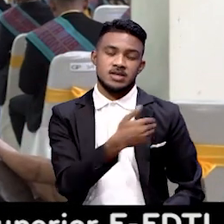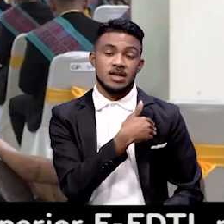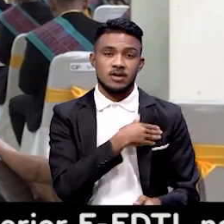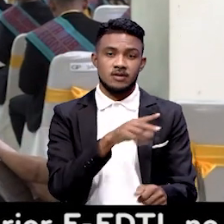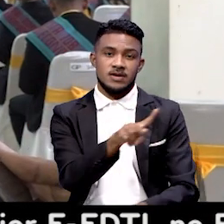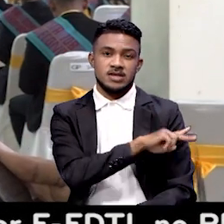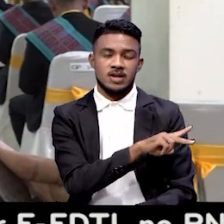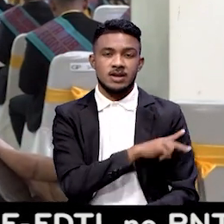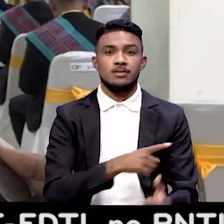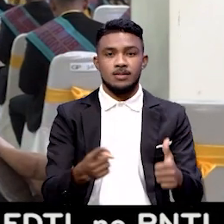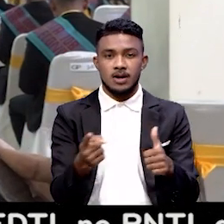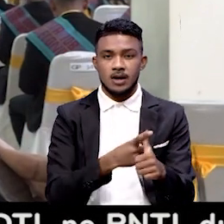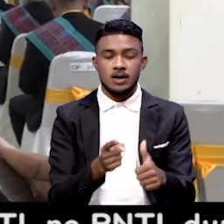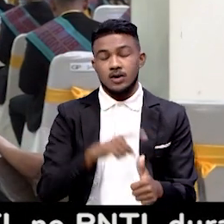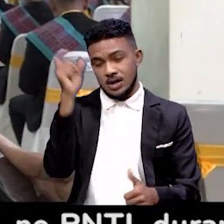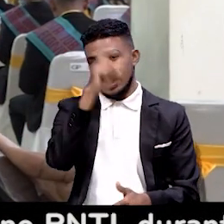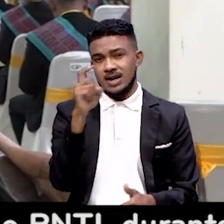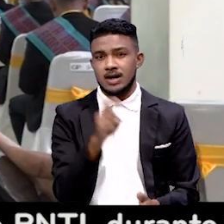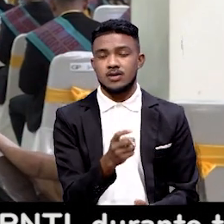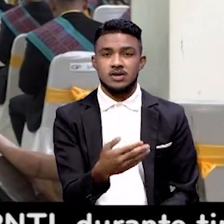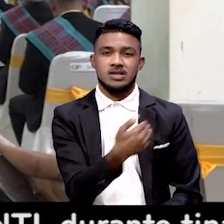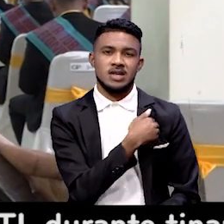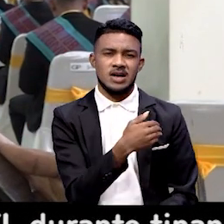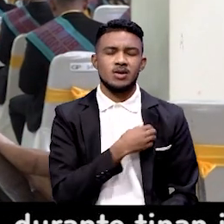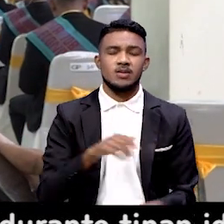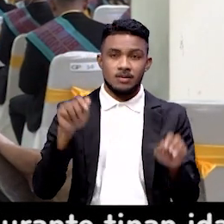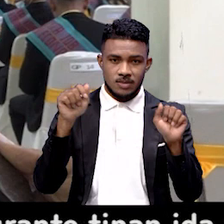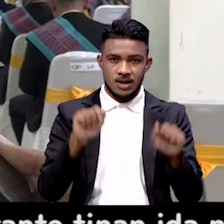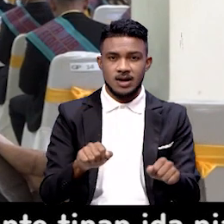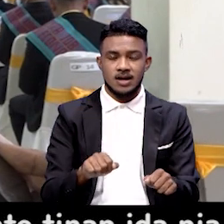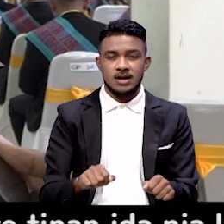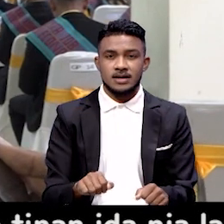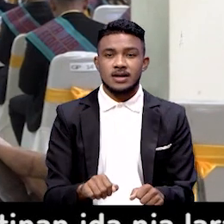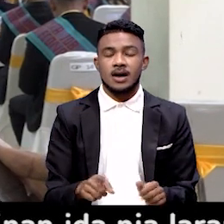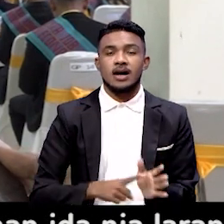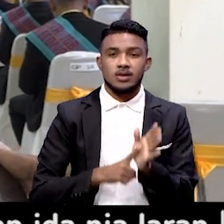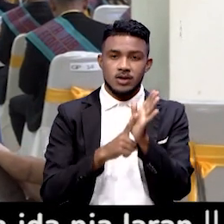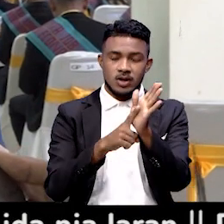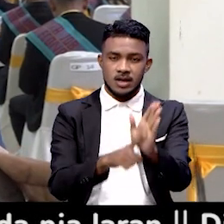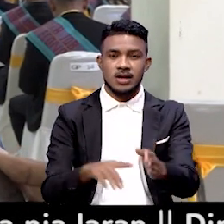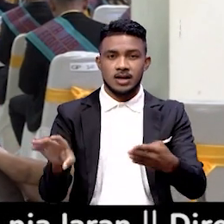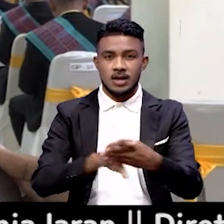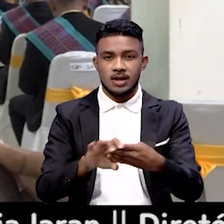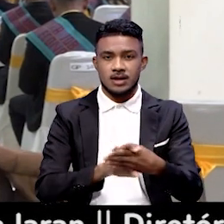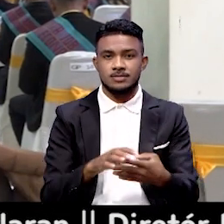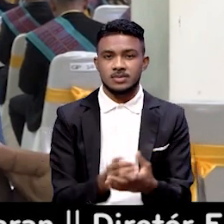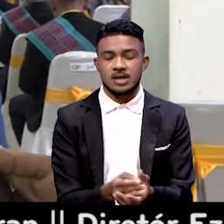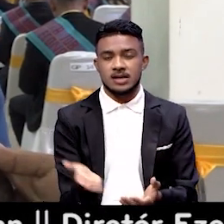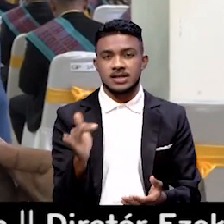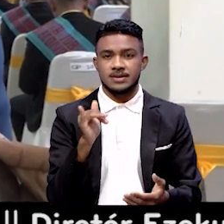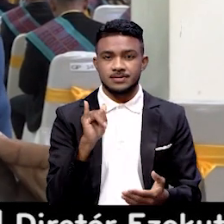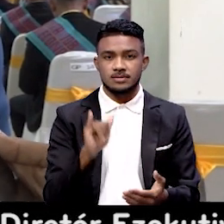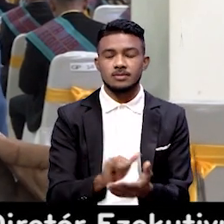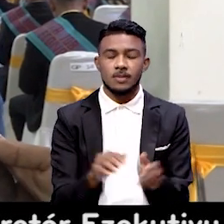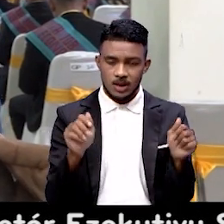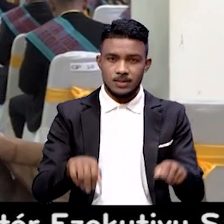idade sidok to por exemplo balu amne estudante se 17 anos sira bela tudo de cerne cartão ne be mak define kata sira sidok to 18 sira